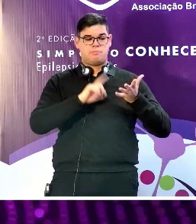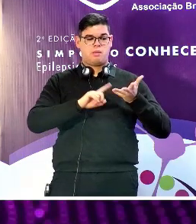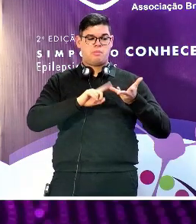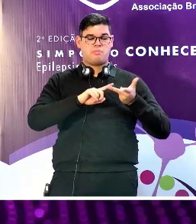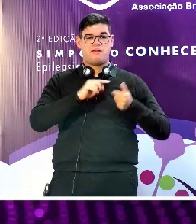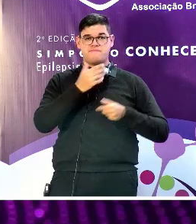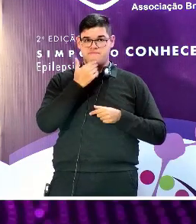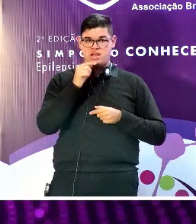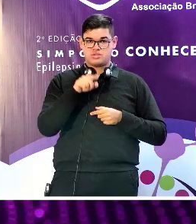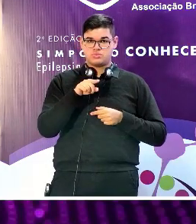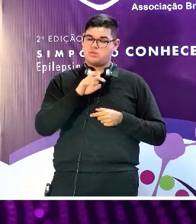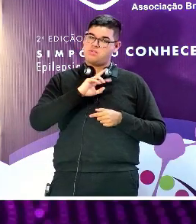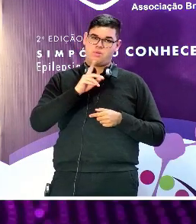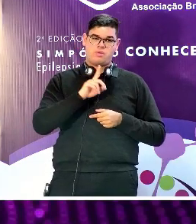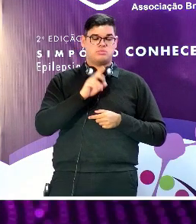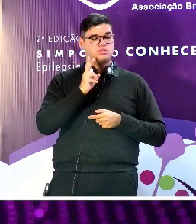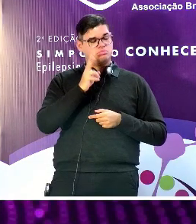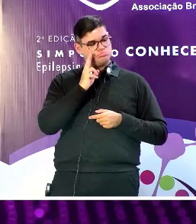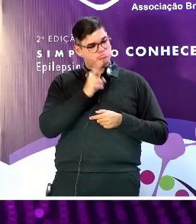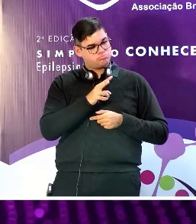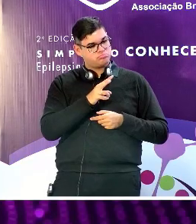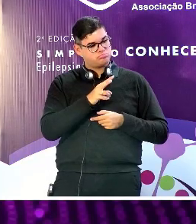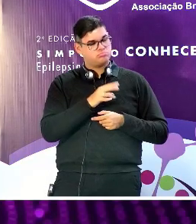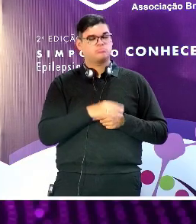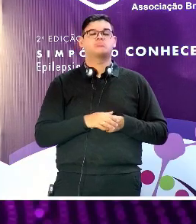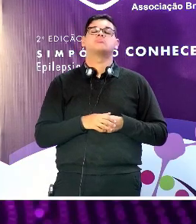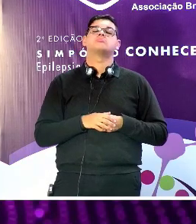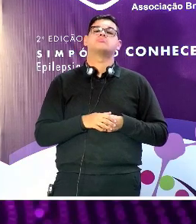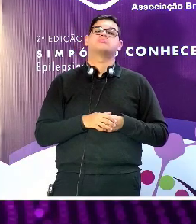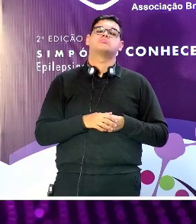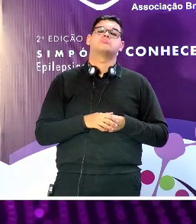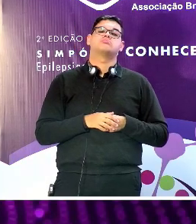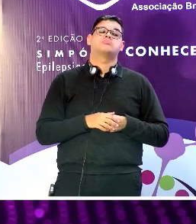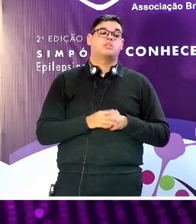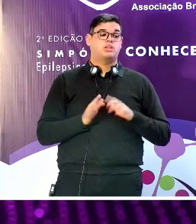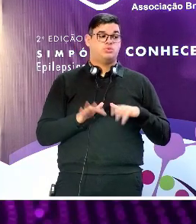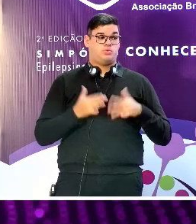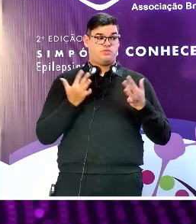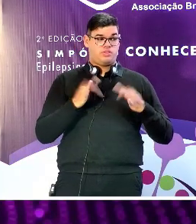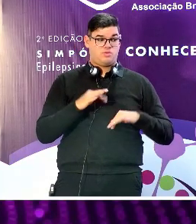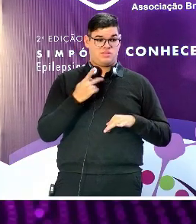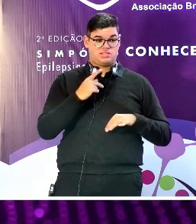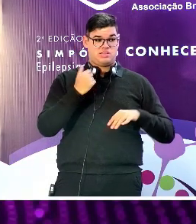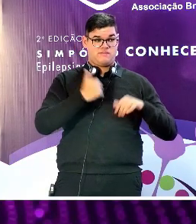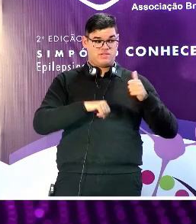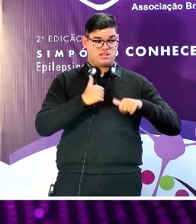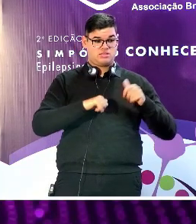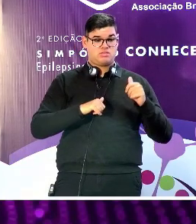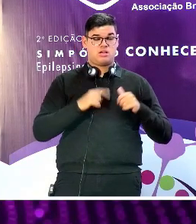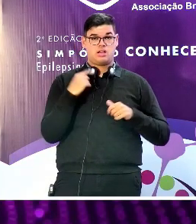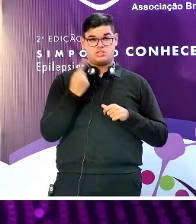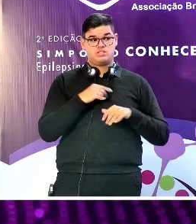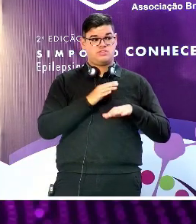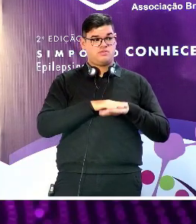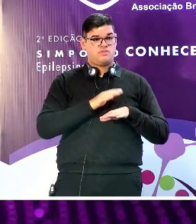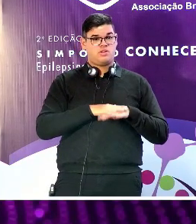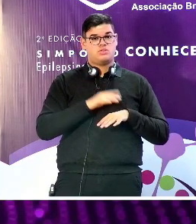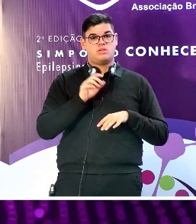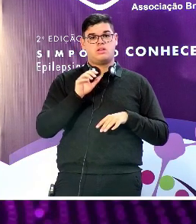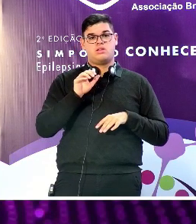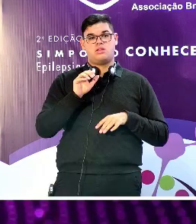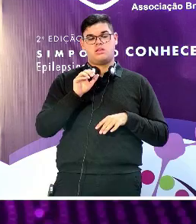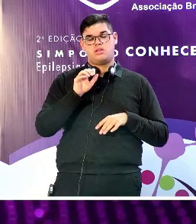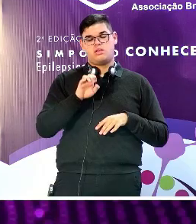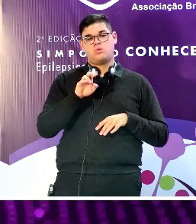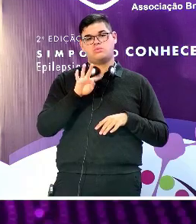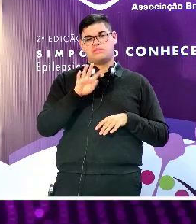fácil. No final, né, de toda essa avaliação, a gente faz a eutanásia e avalia